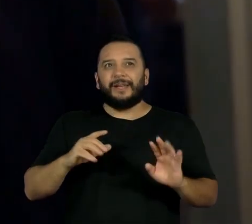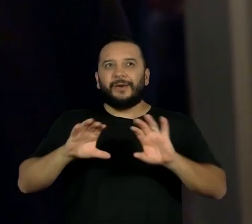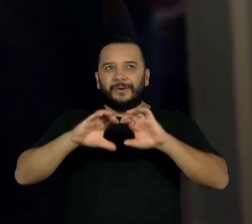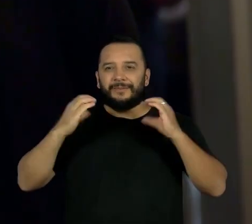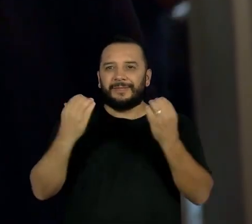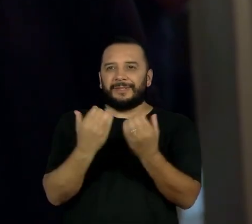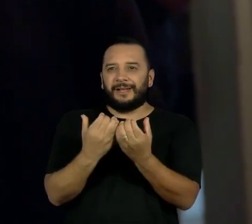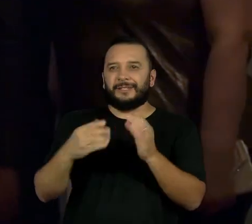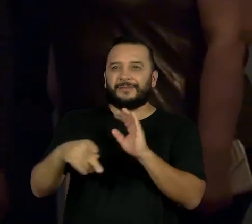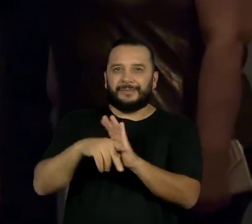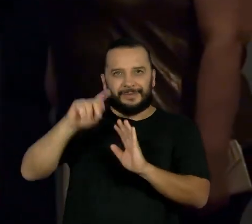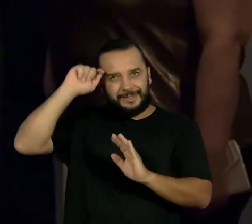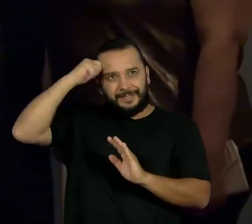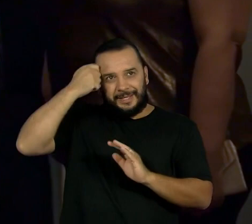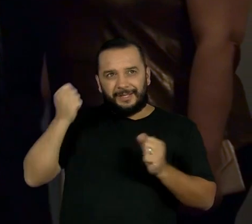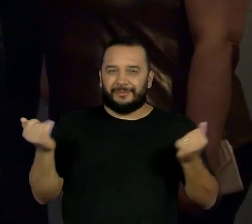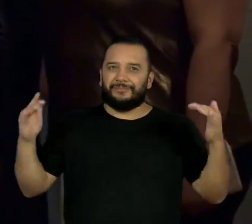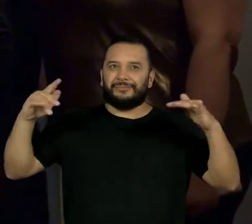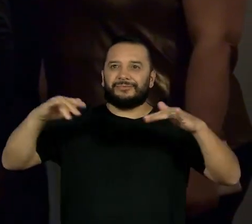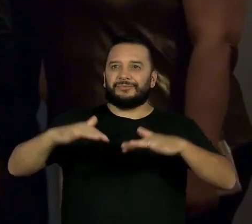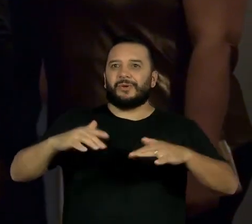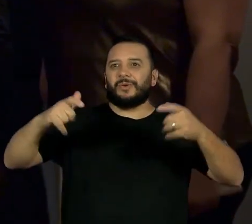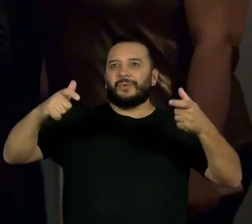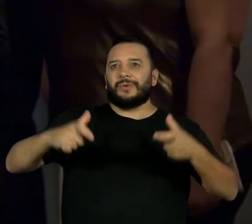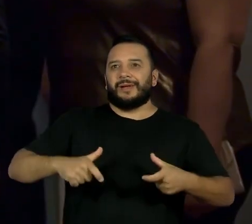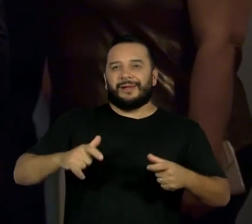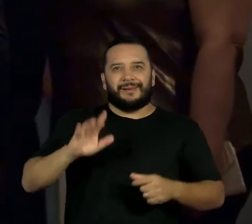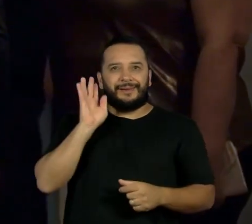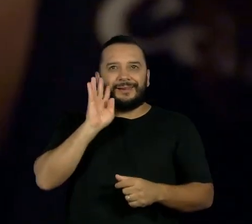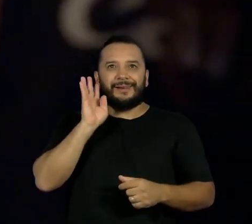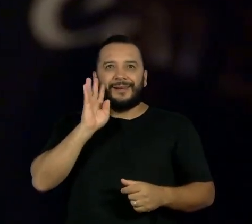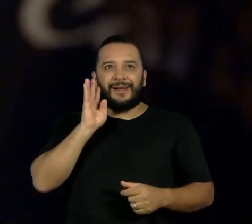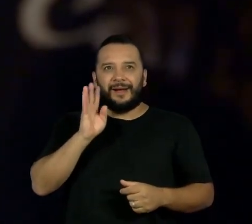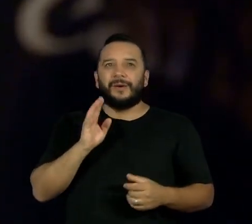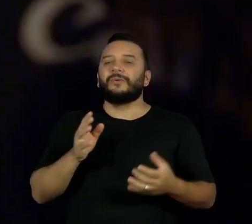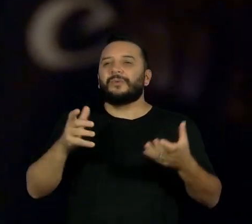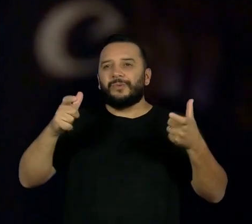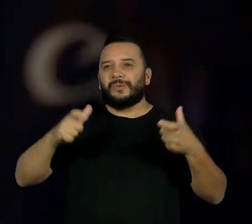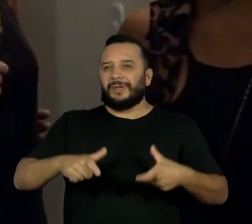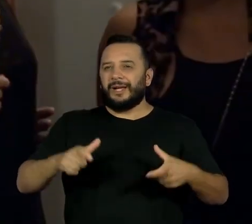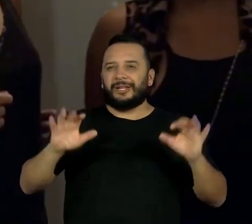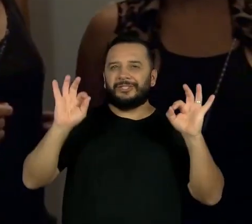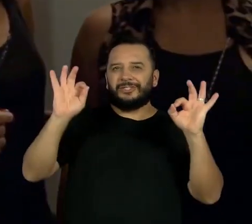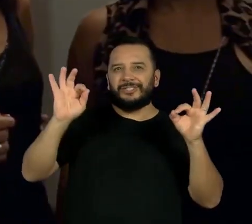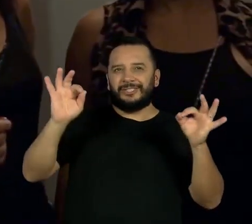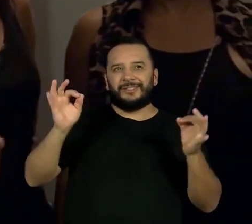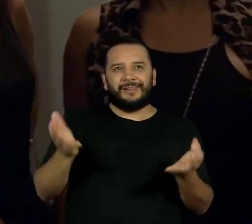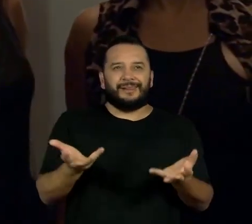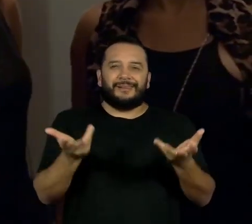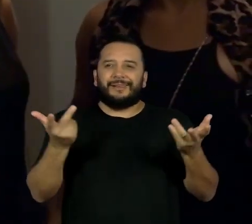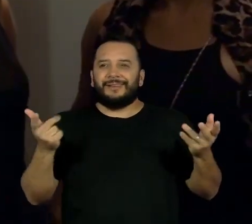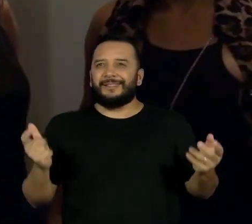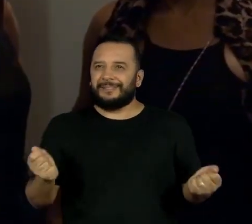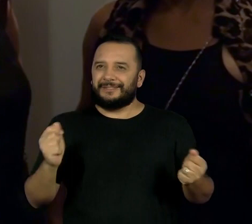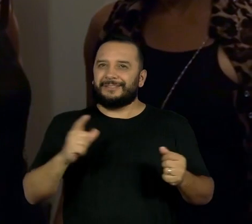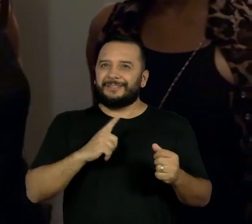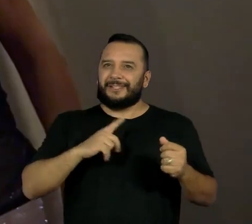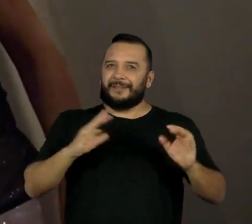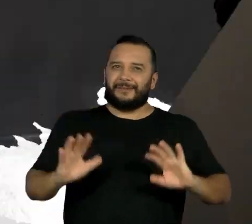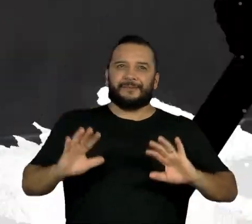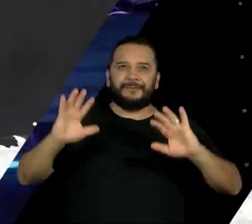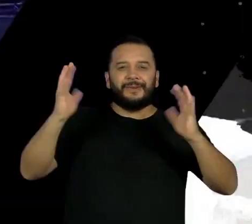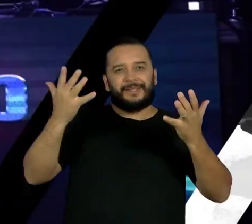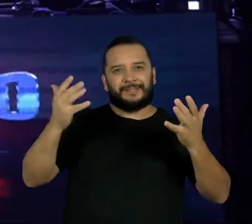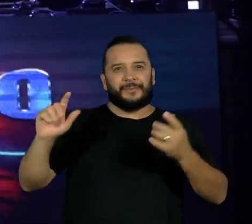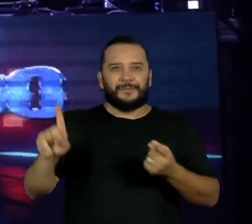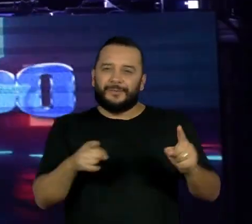ela pode se reunir num lugar bacana, com uma boa localidade, um lugar chique, elegante, para curtir música de